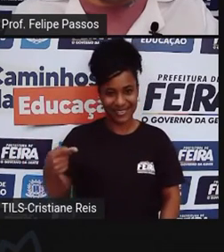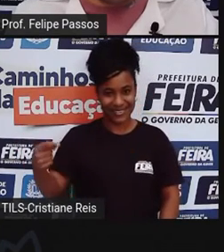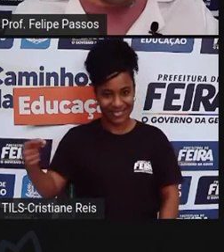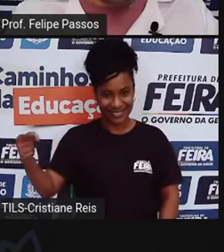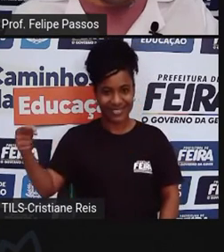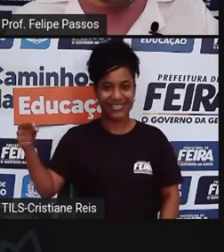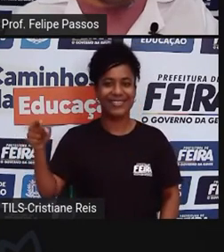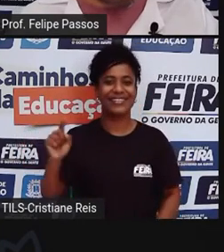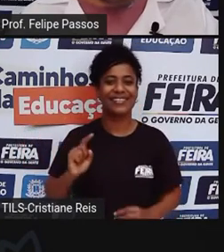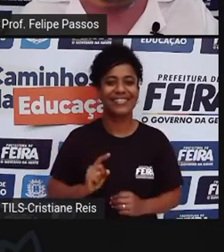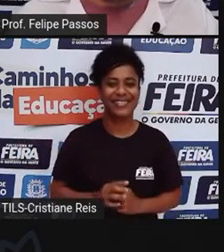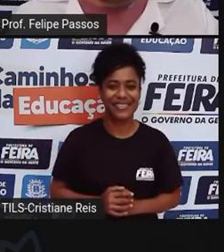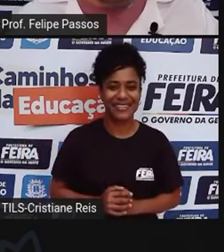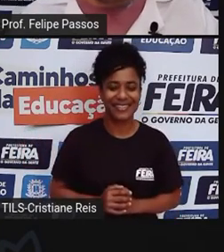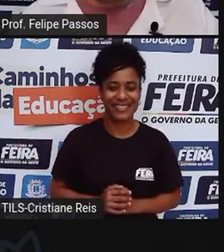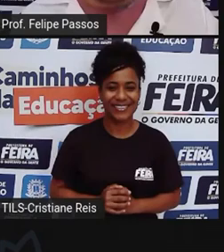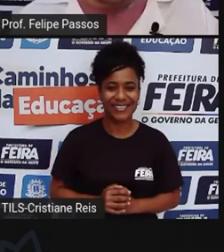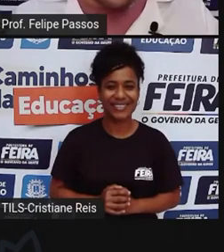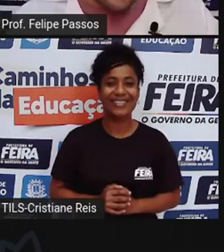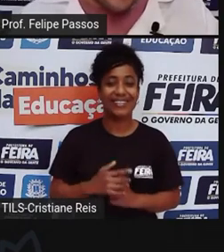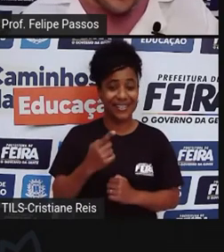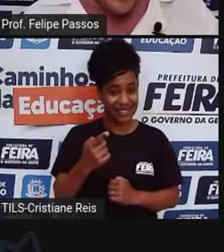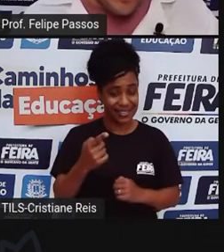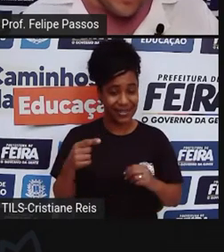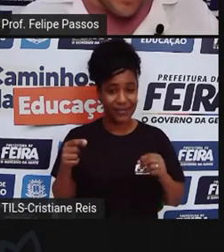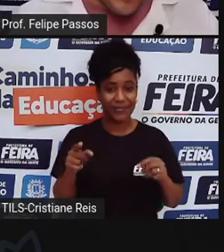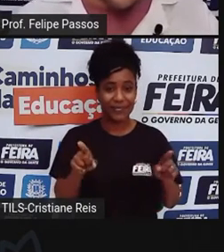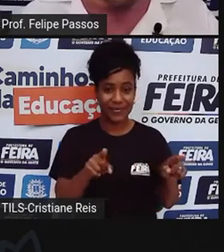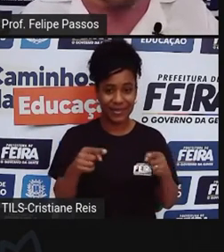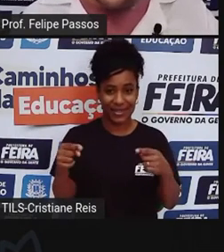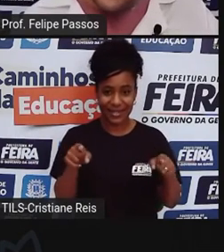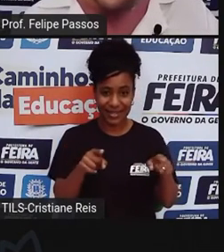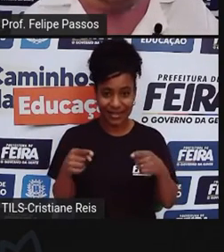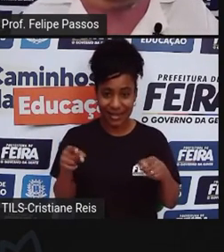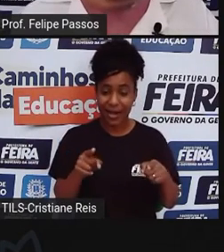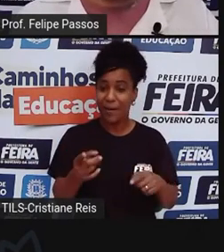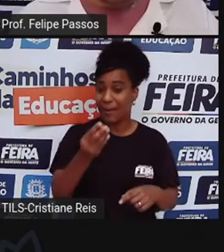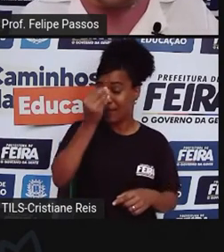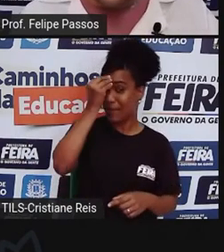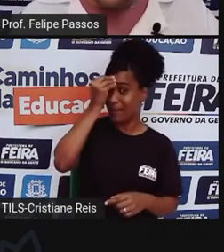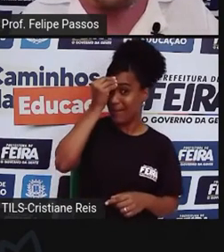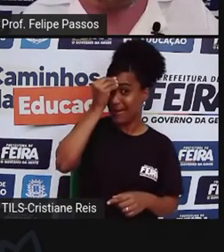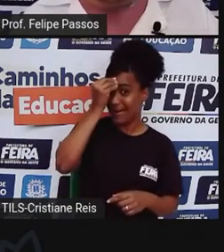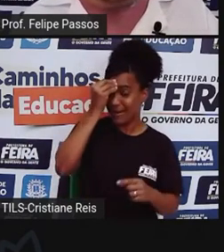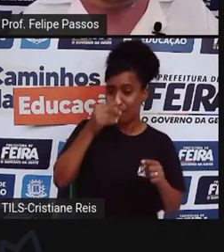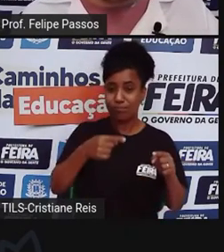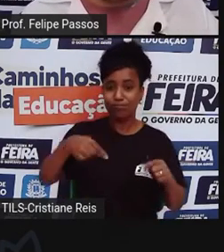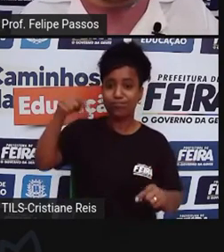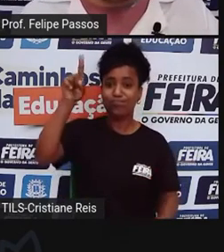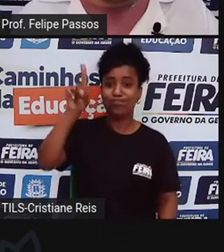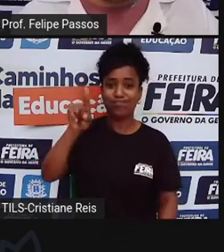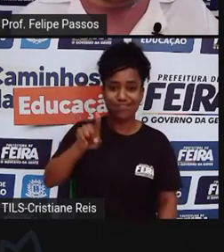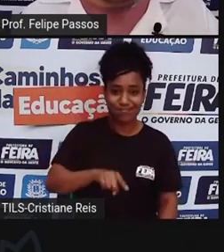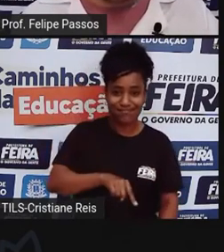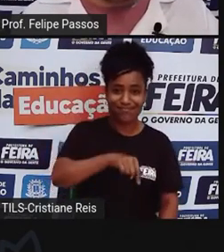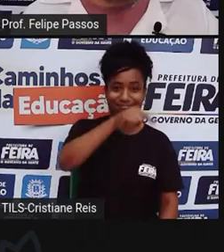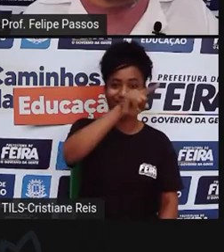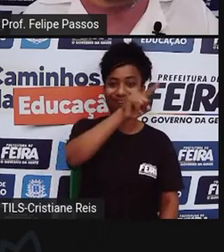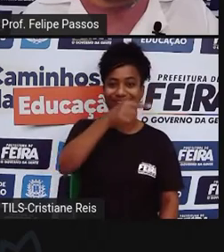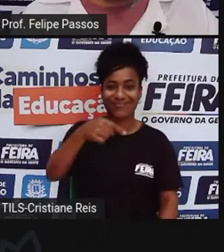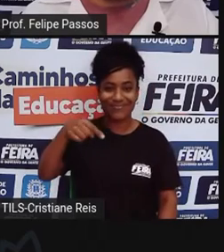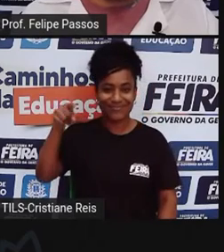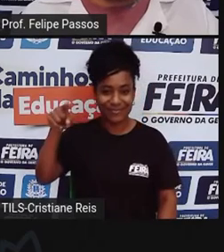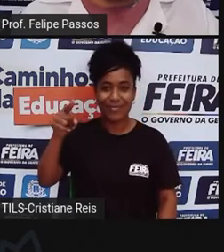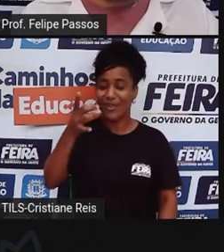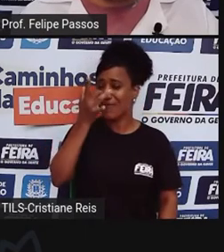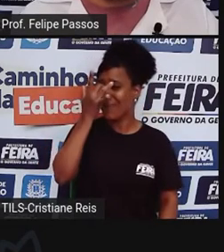Essa é o nome. Essa é uma música para lembrar o nome das nossas musicais. E aí, se alguém quiser brincar comigo, alguma coisa,